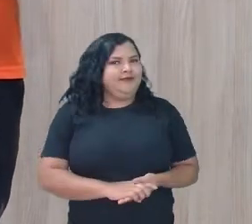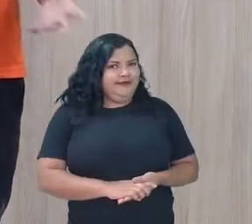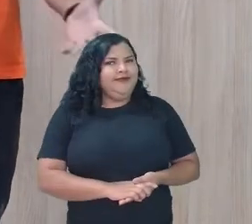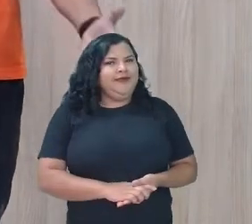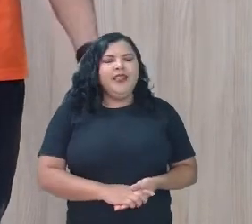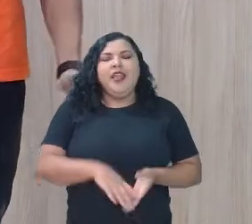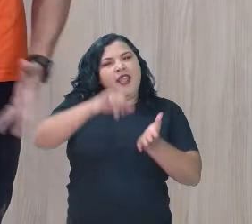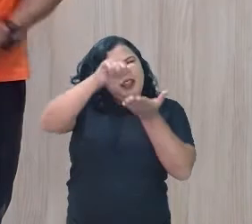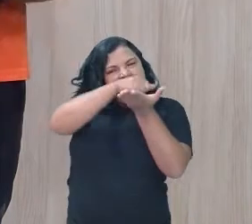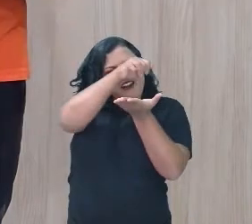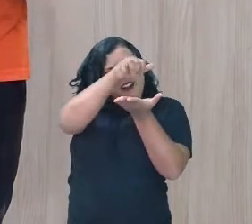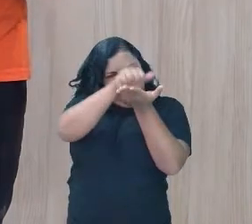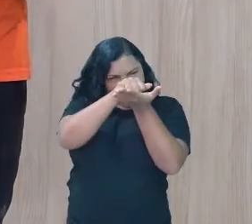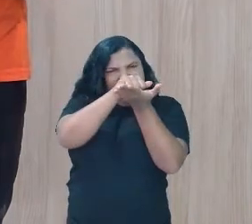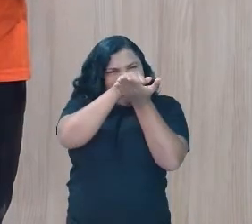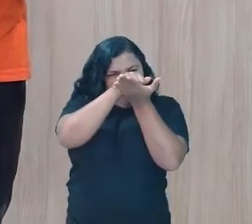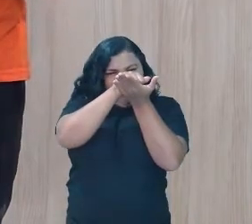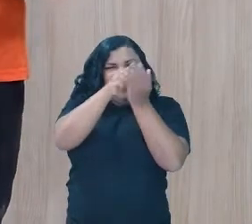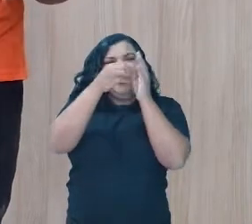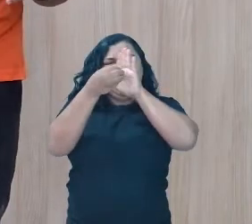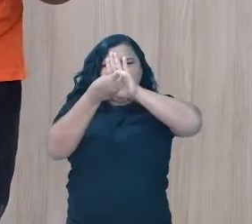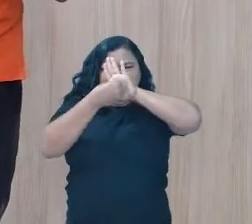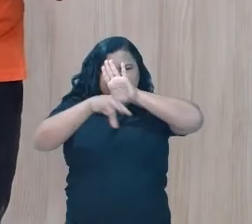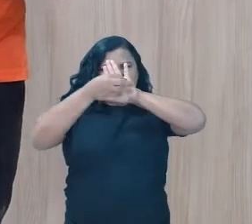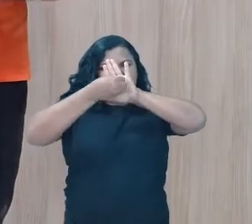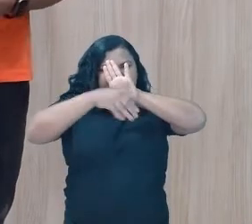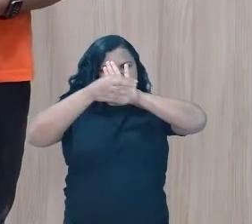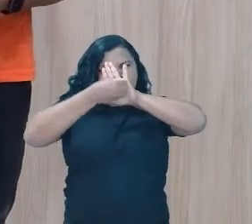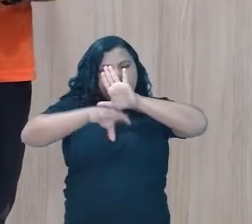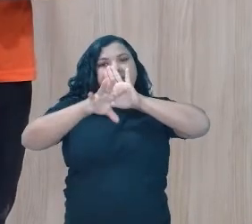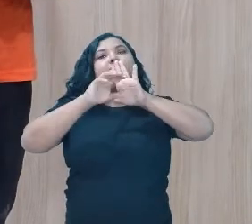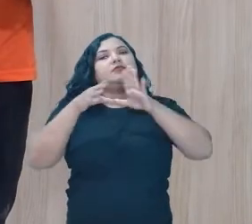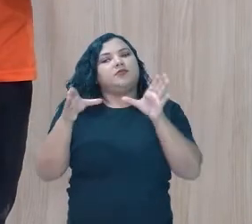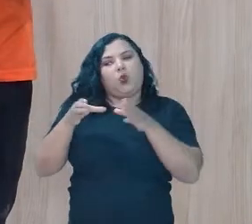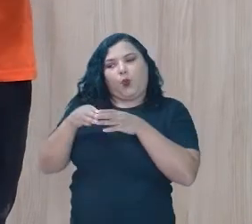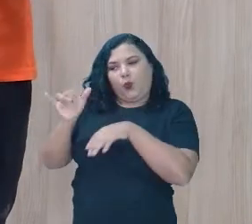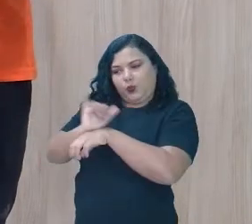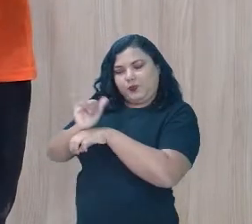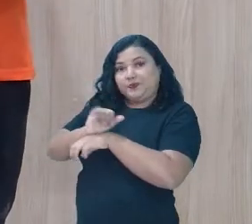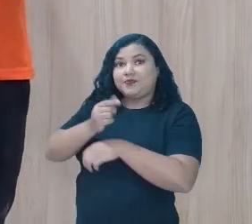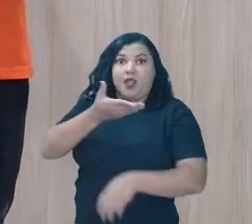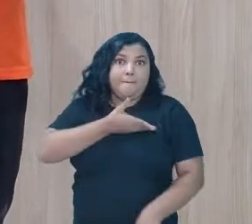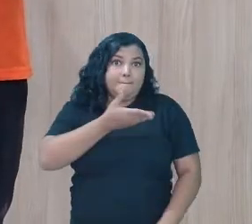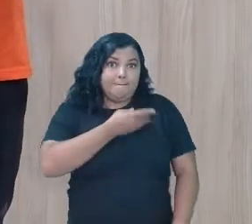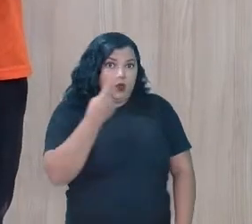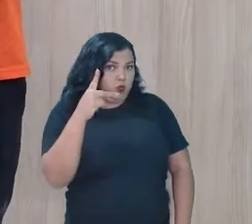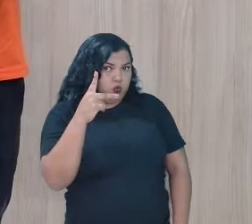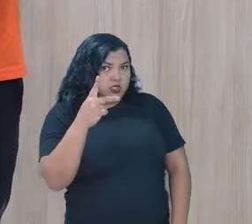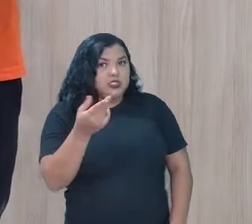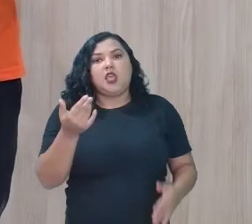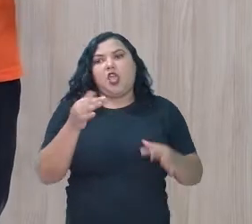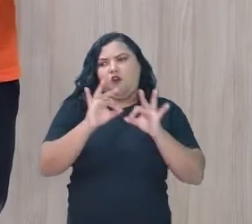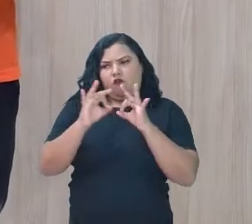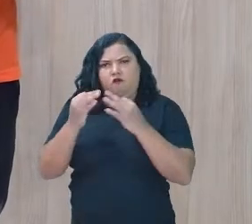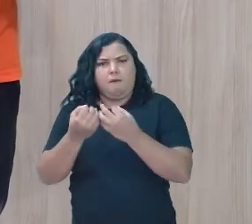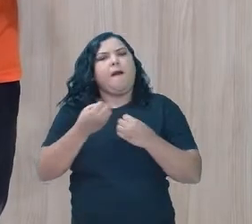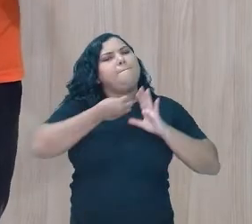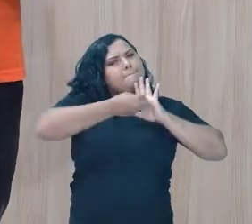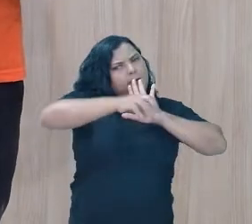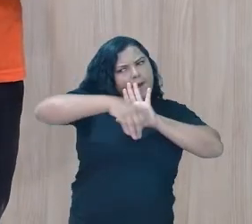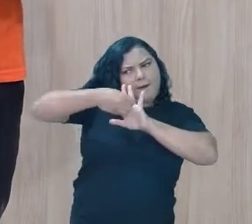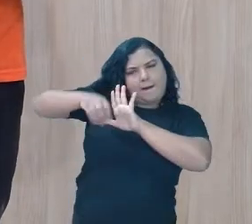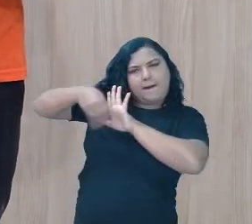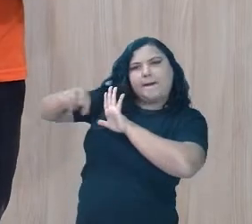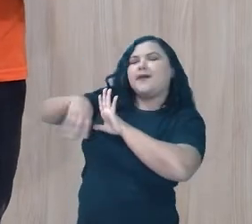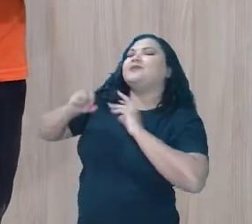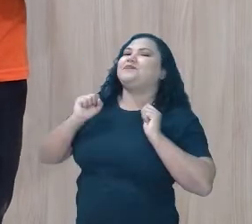não deixe de se inscrever, não deixe de compartilhar esse canal aí para os seus amigos, para os seus colegas de turma aí